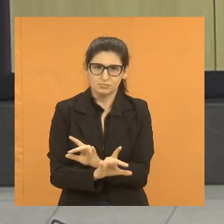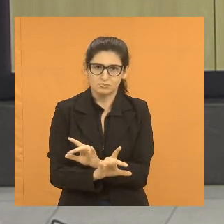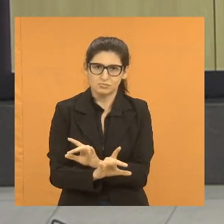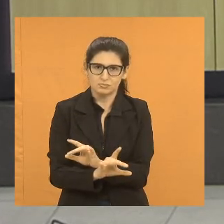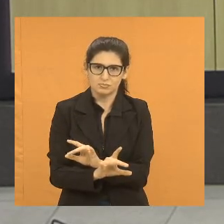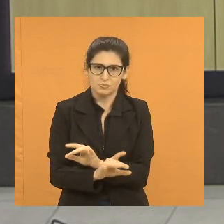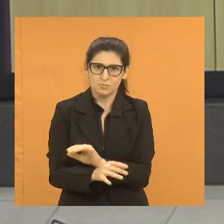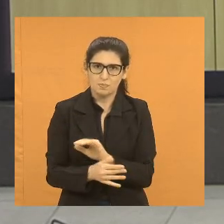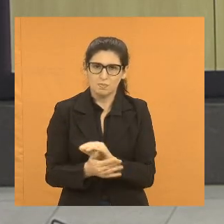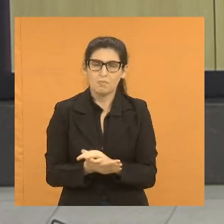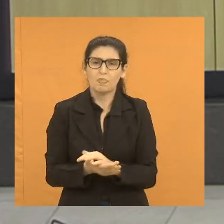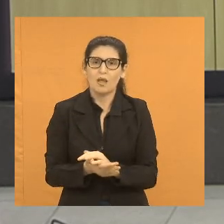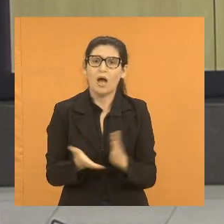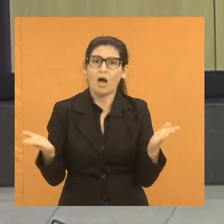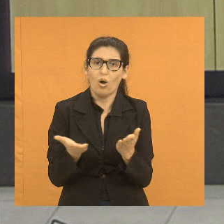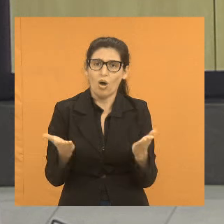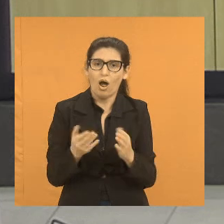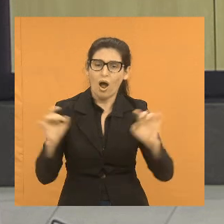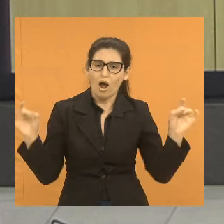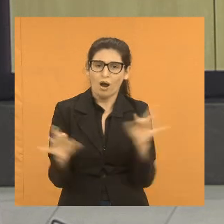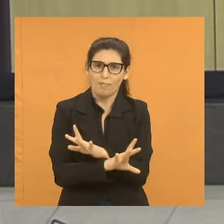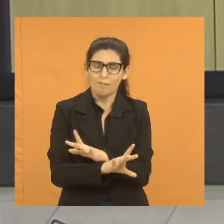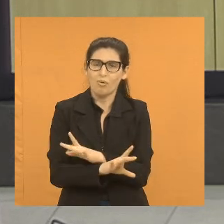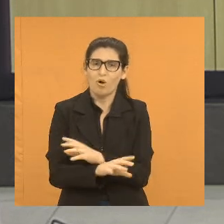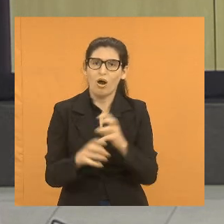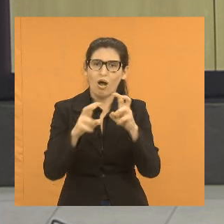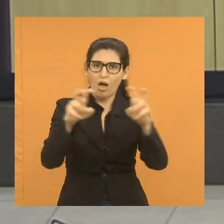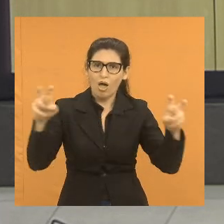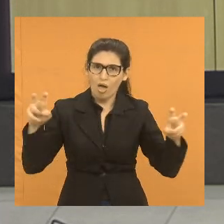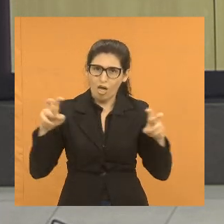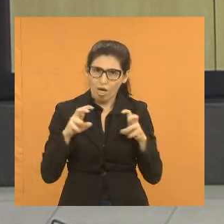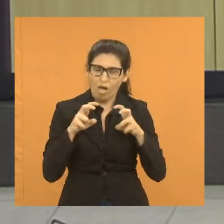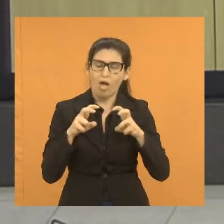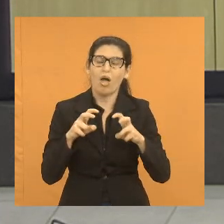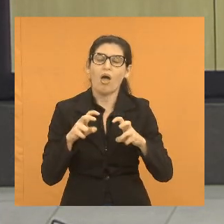delongas, então declaro encerrada a audiência